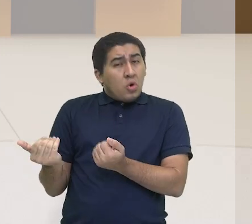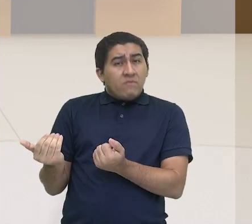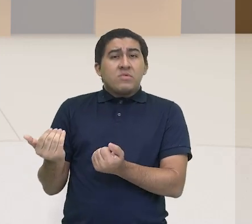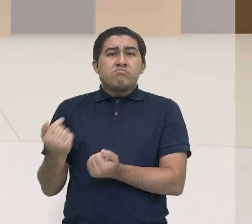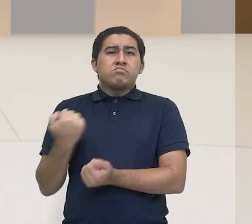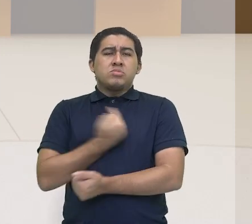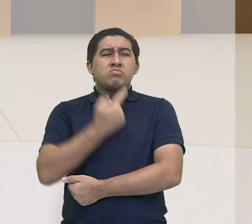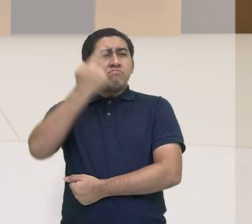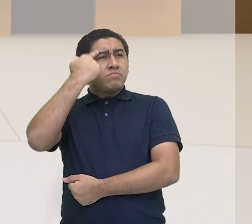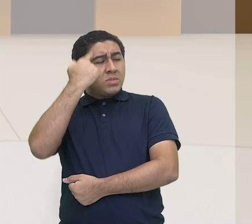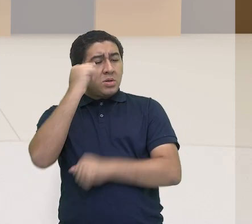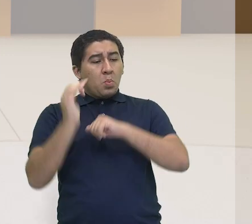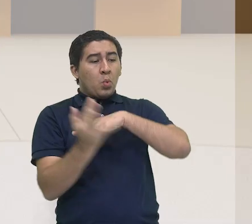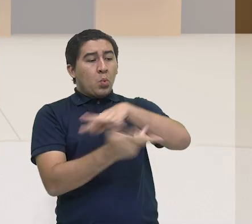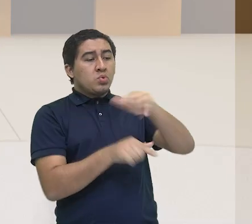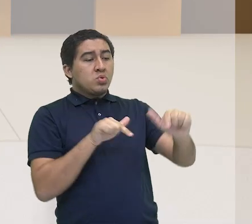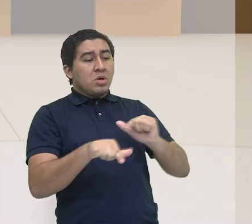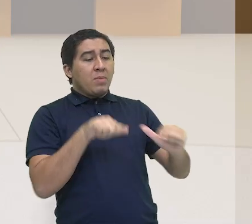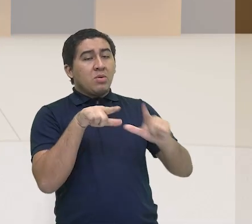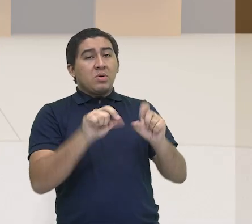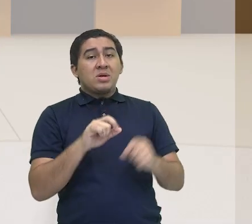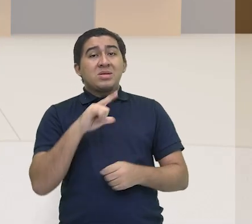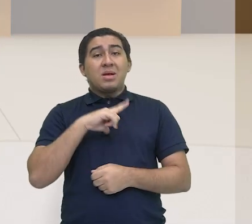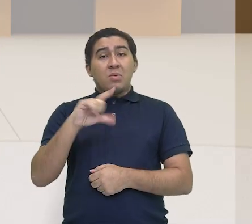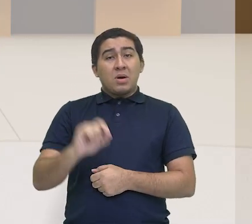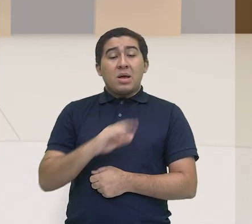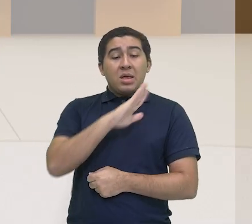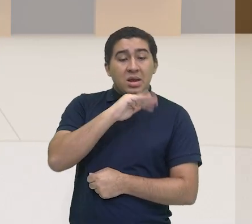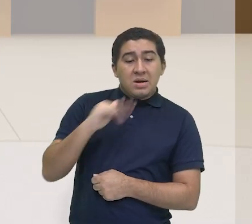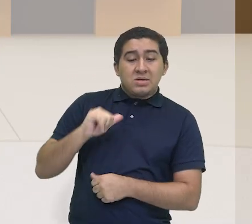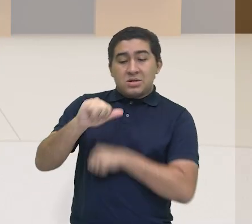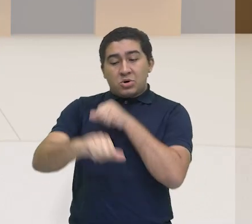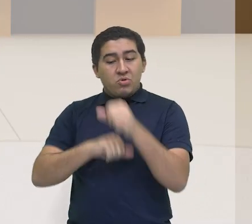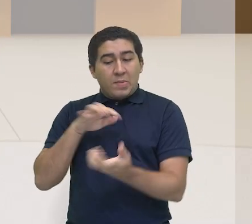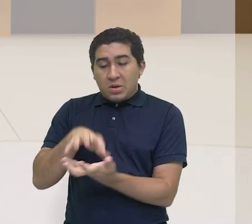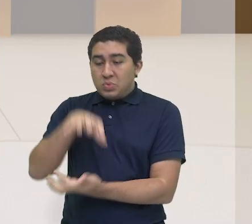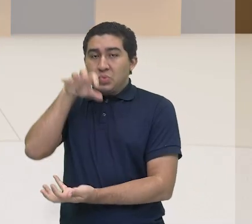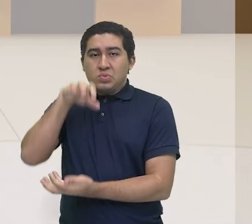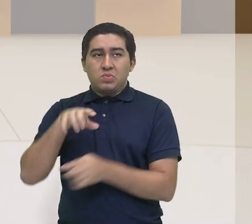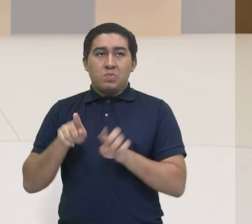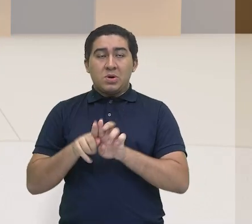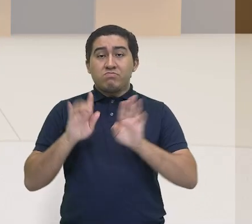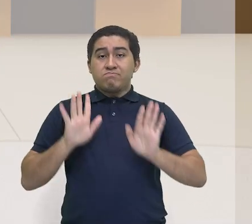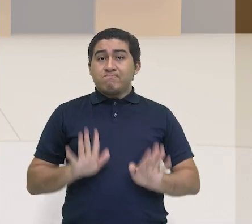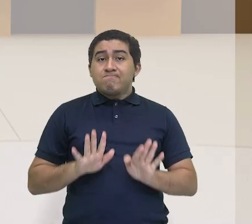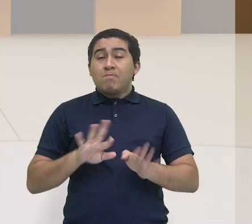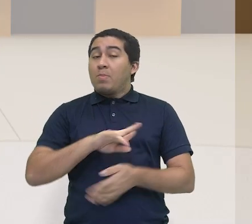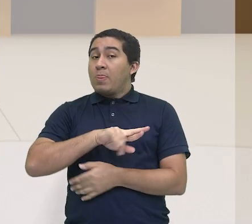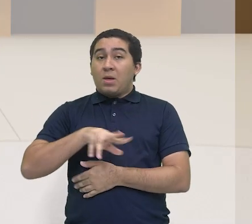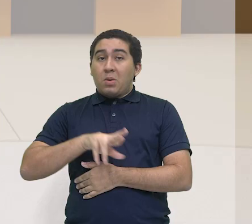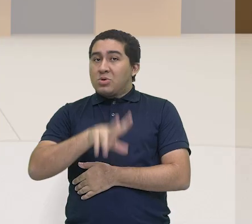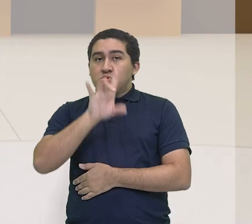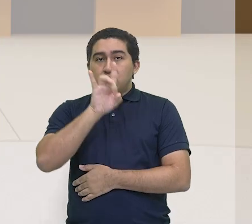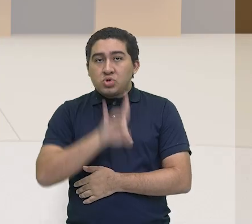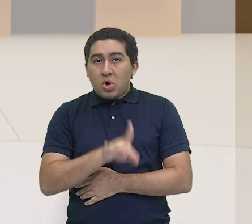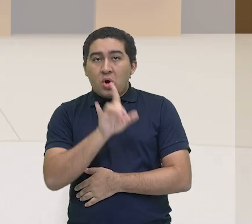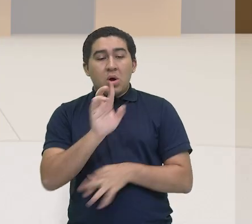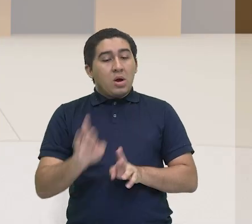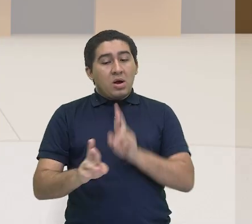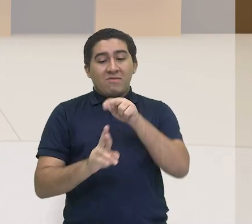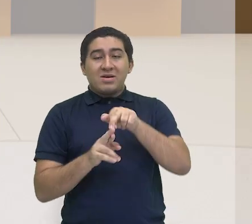trabalho, parece que é sair da infância para a adultez. Porém, isso não é só uma questão